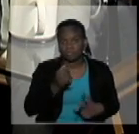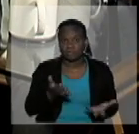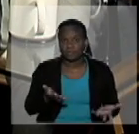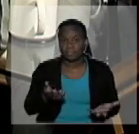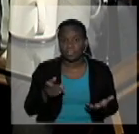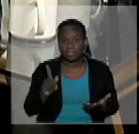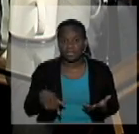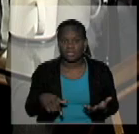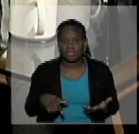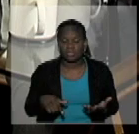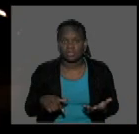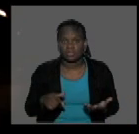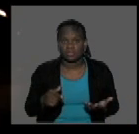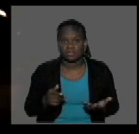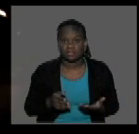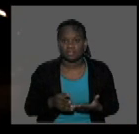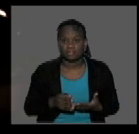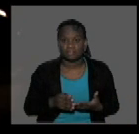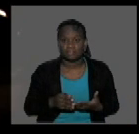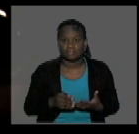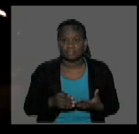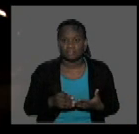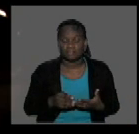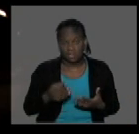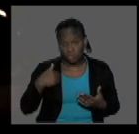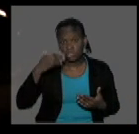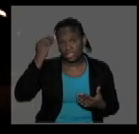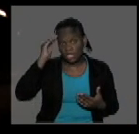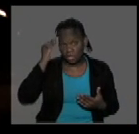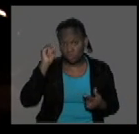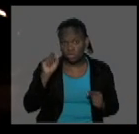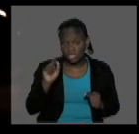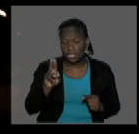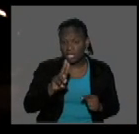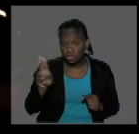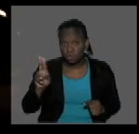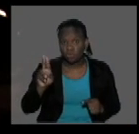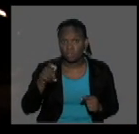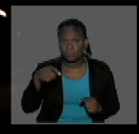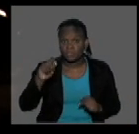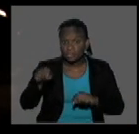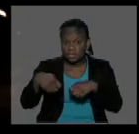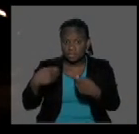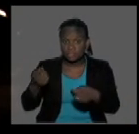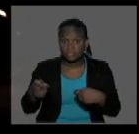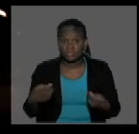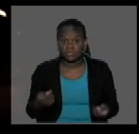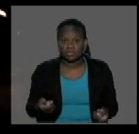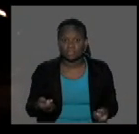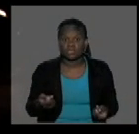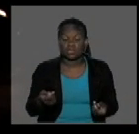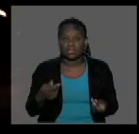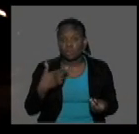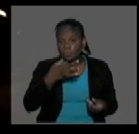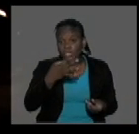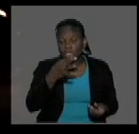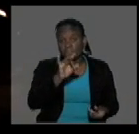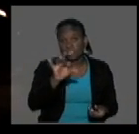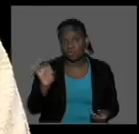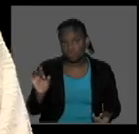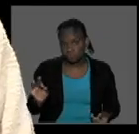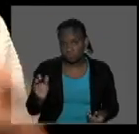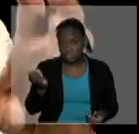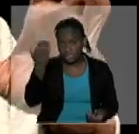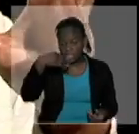como se chama, eu entendo que é como se denomina a